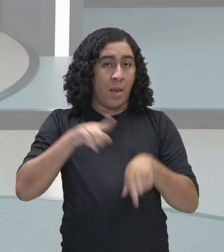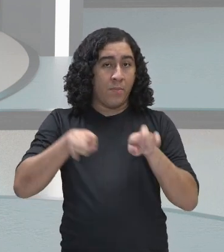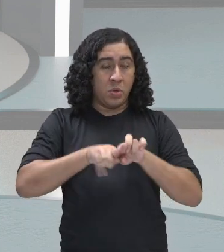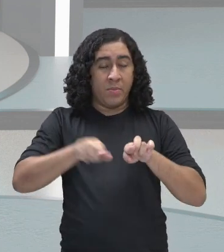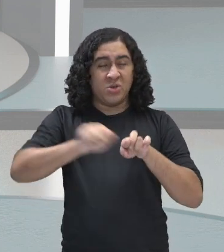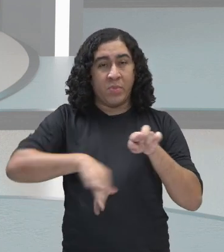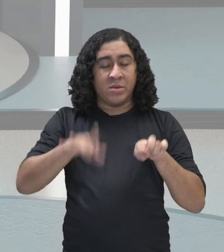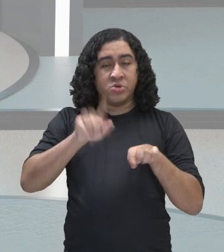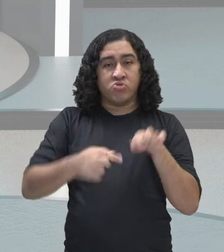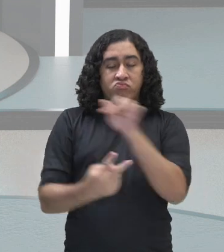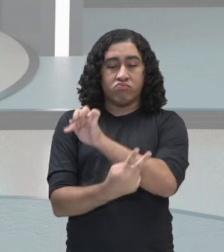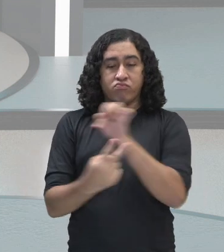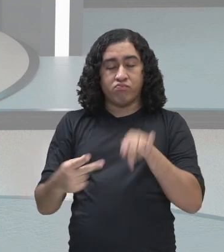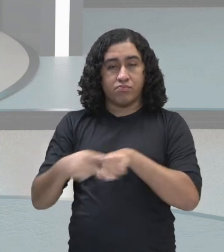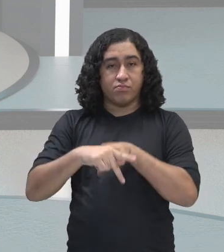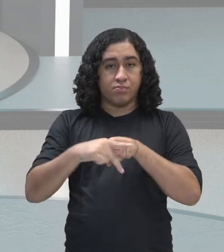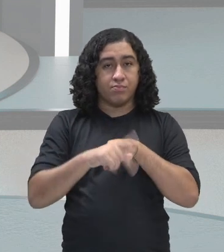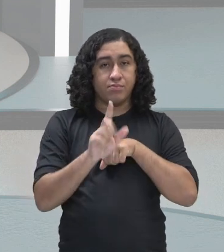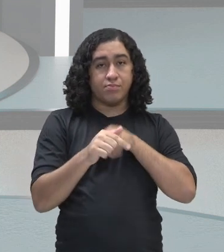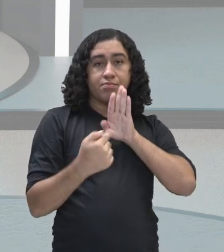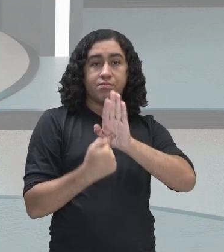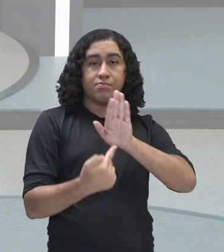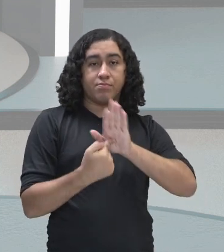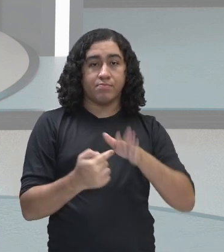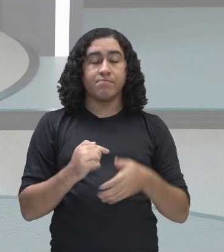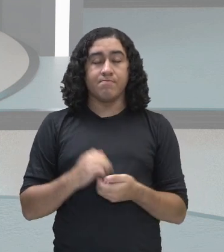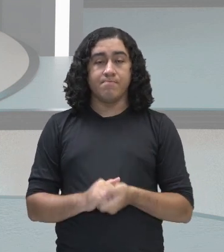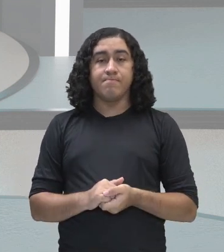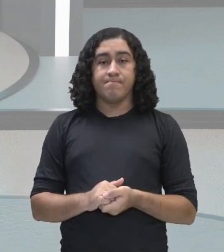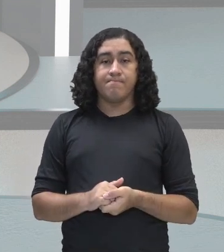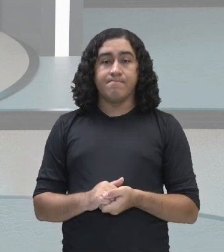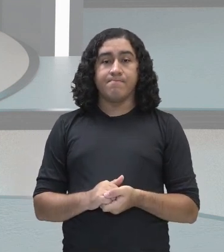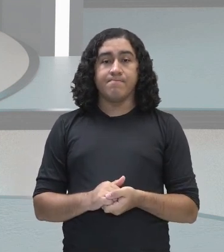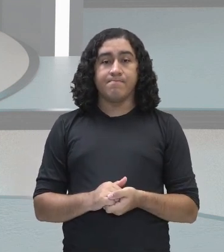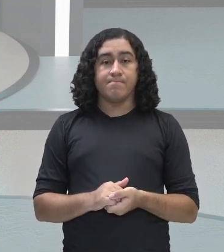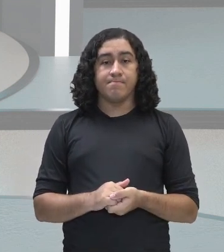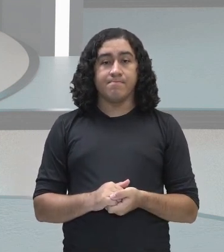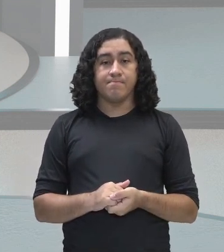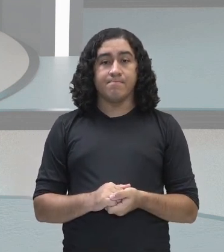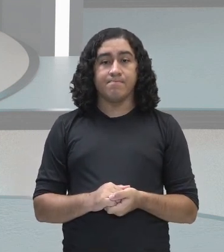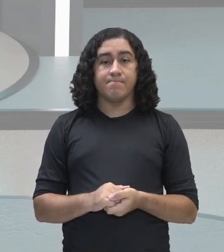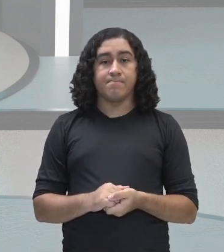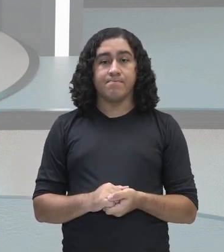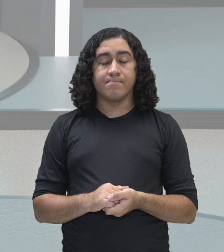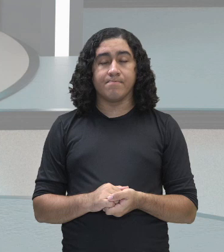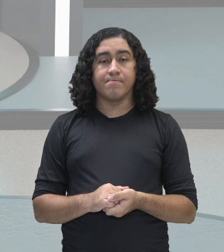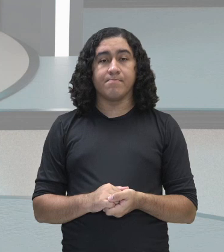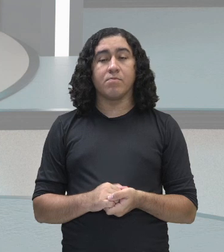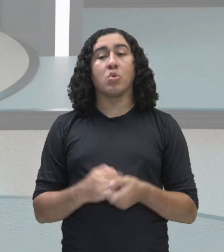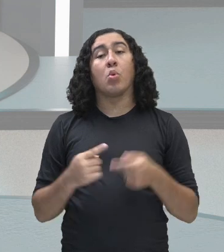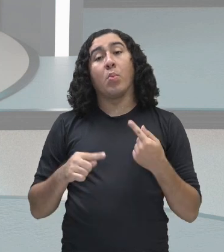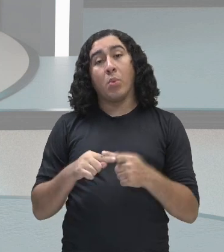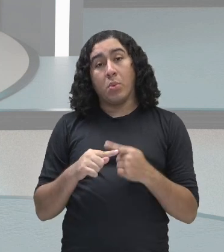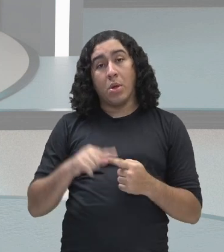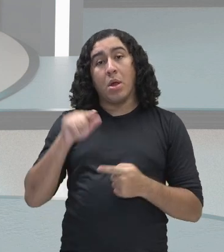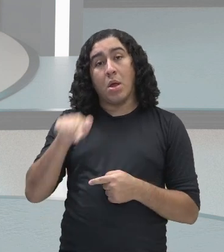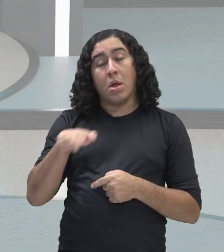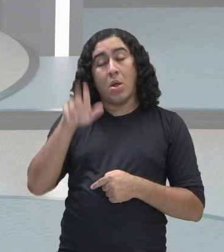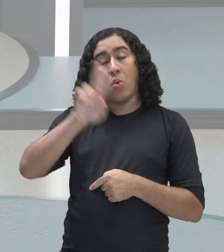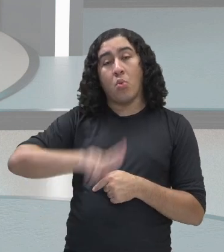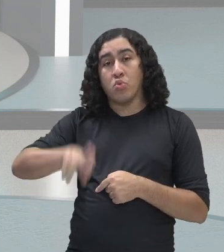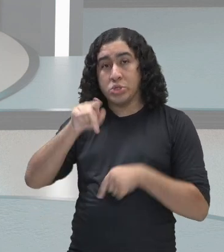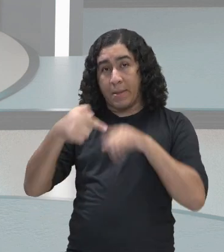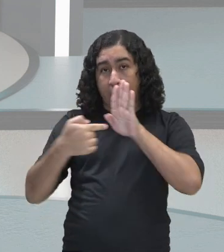2 pronomes demonstrativos, demonstrative pronouns. Por que tem essa classificação? Porque eles são utilizados para demonstrar,